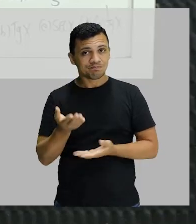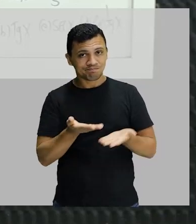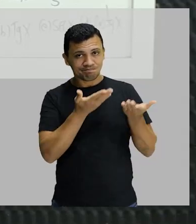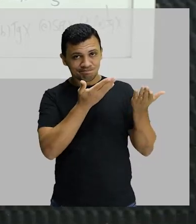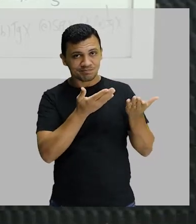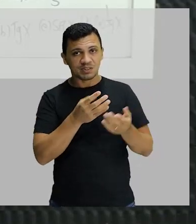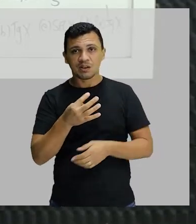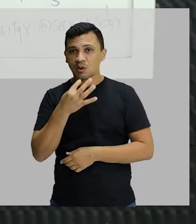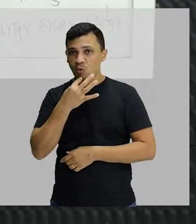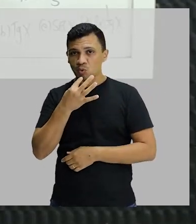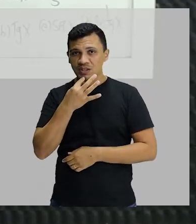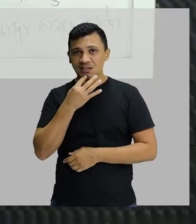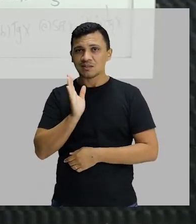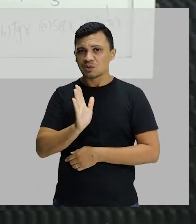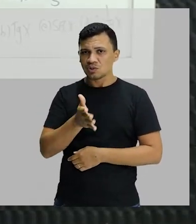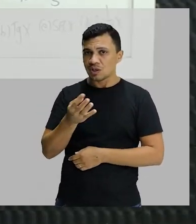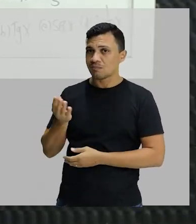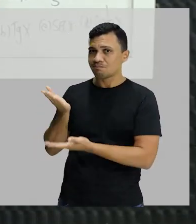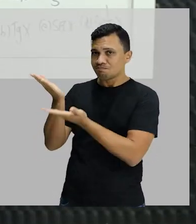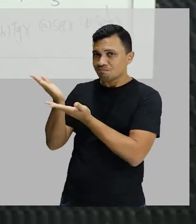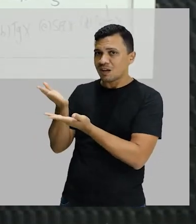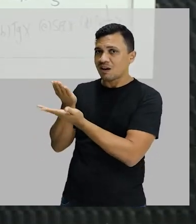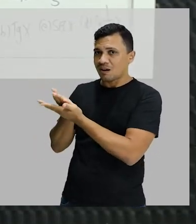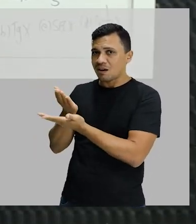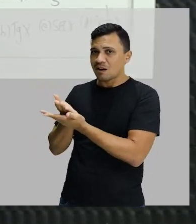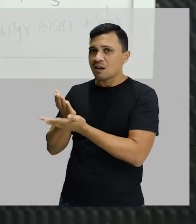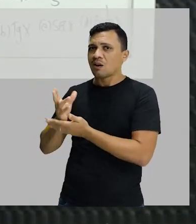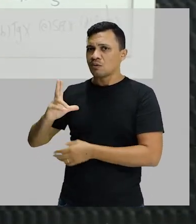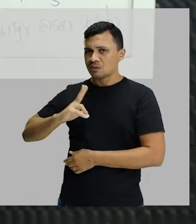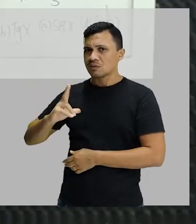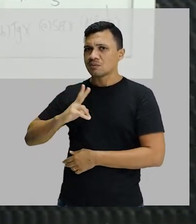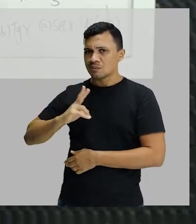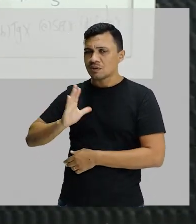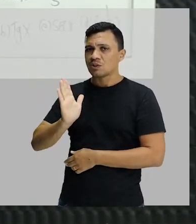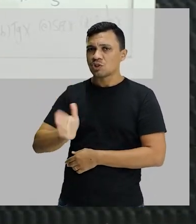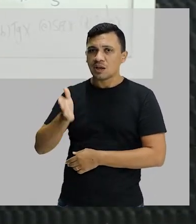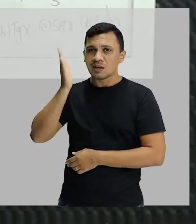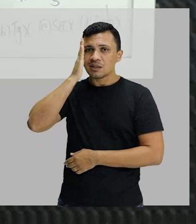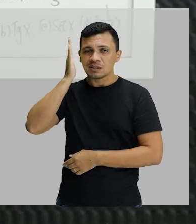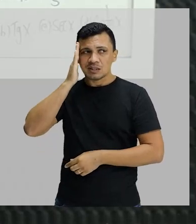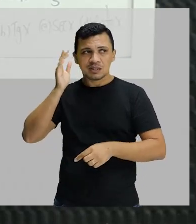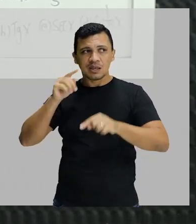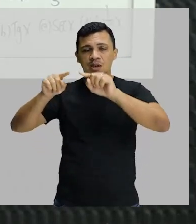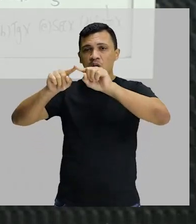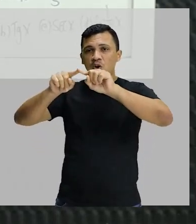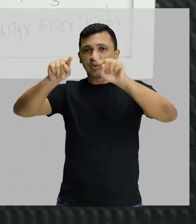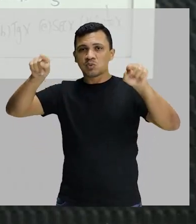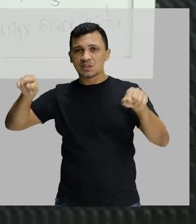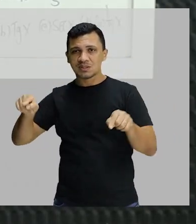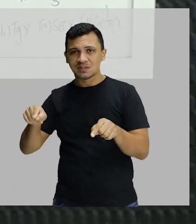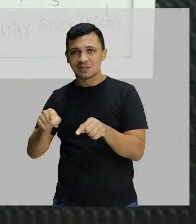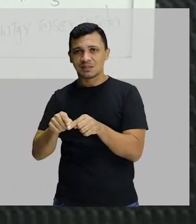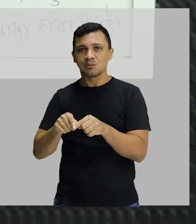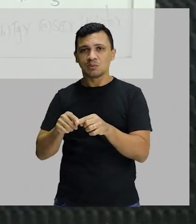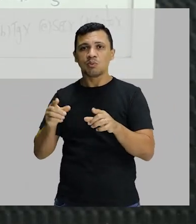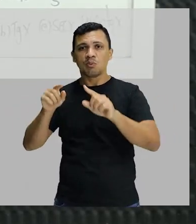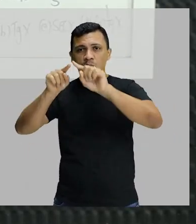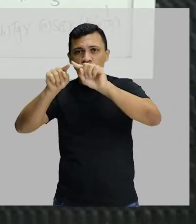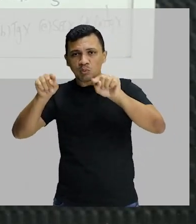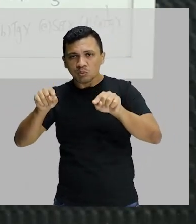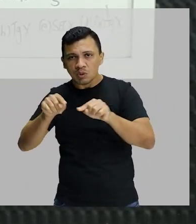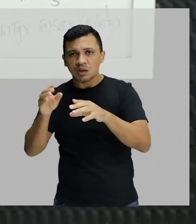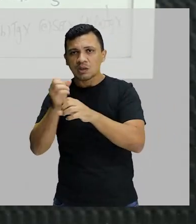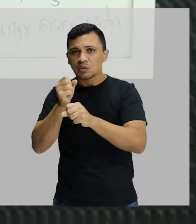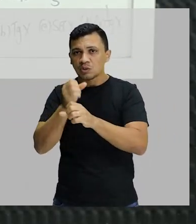você já conhece, já teve uma aula específica para compreender o ciclo trigonométrico, porque eu estudo a trigonometria todo